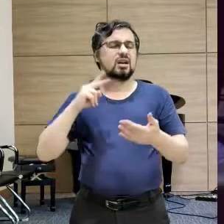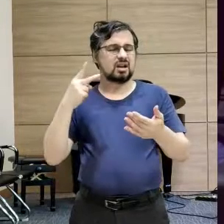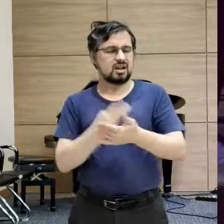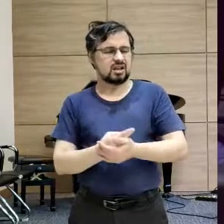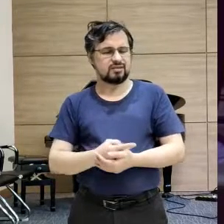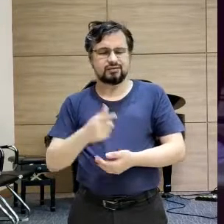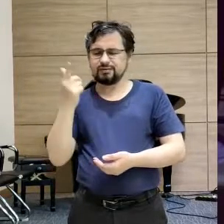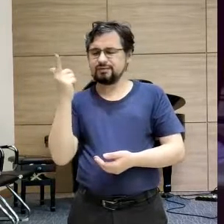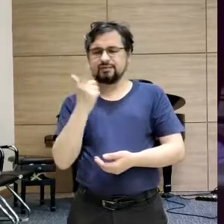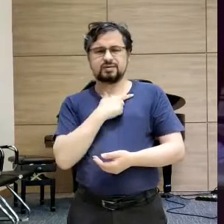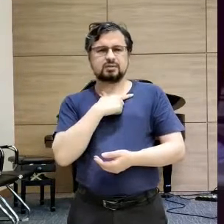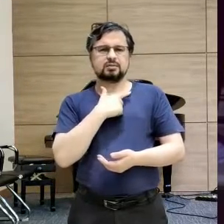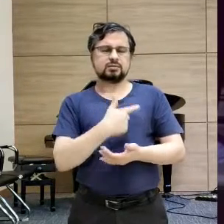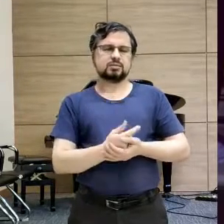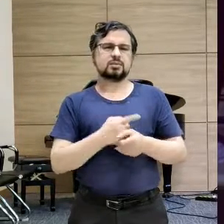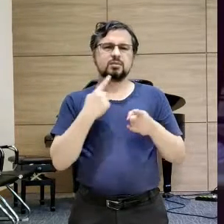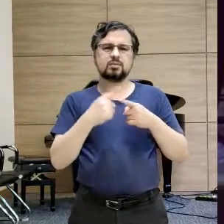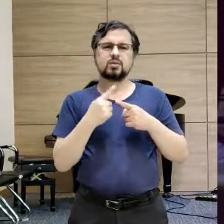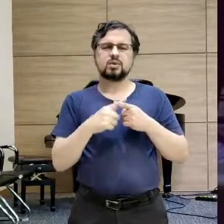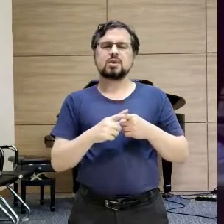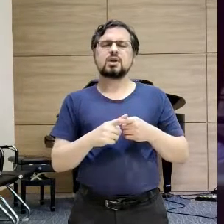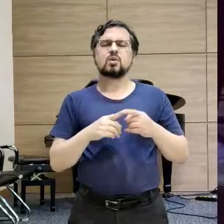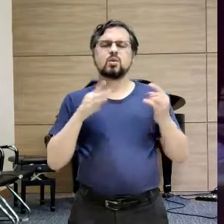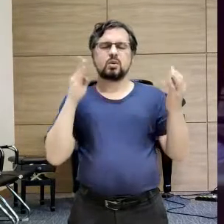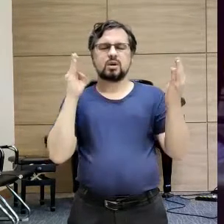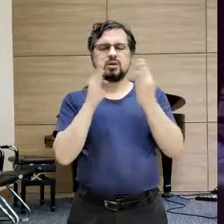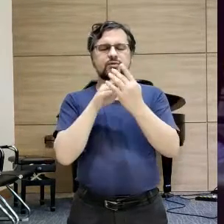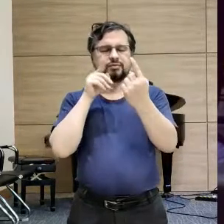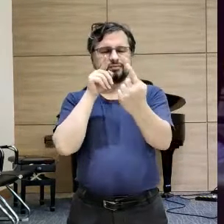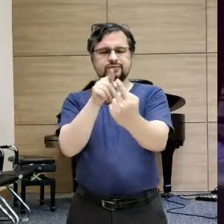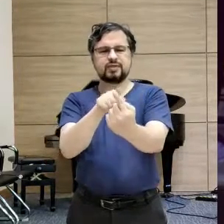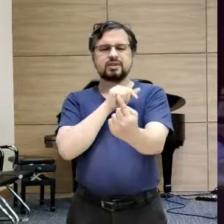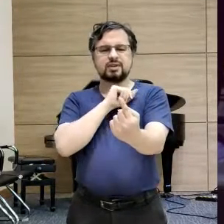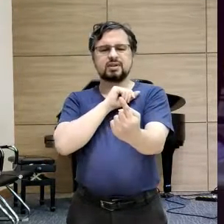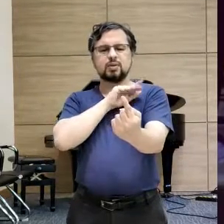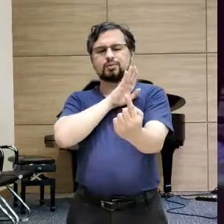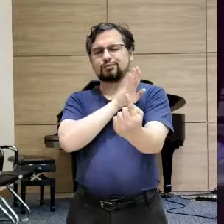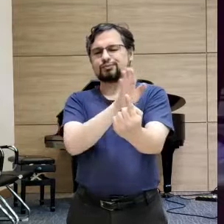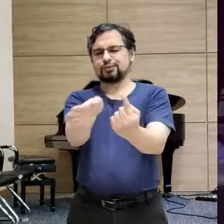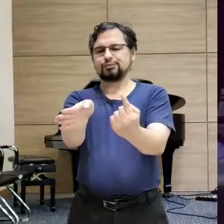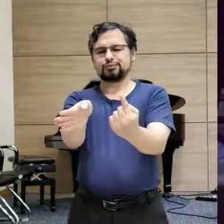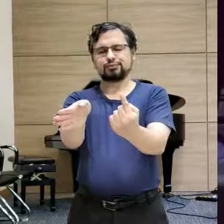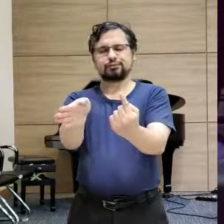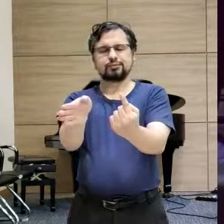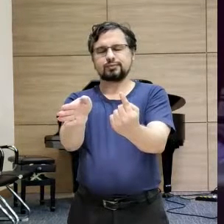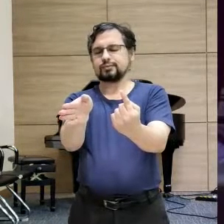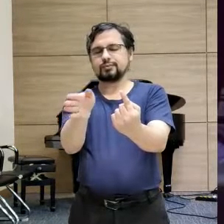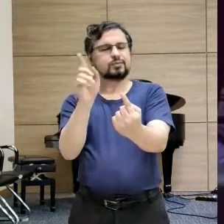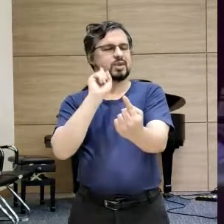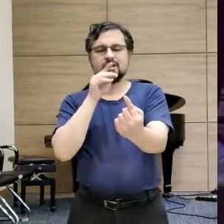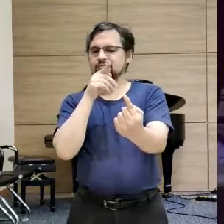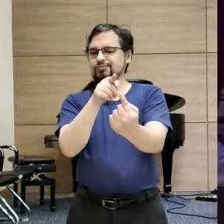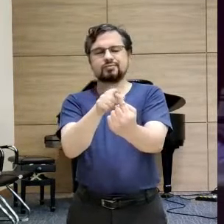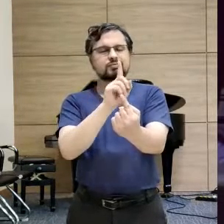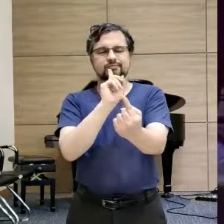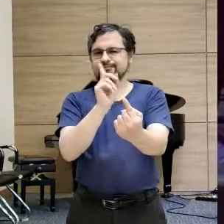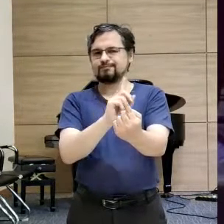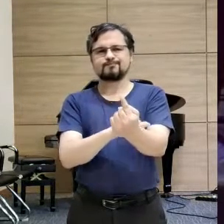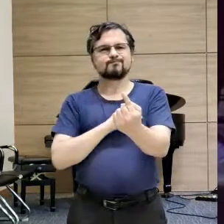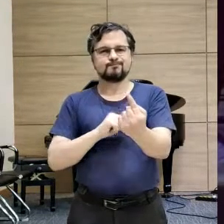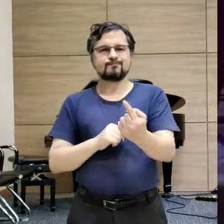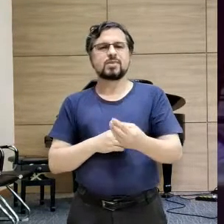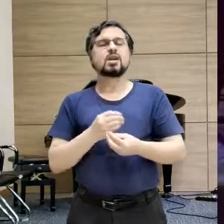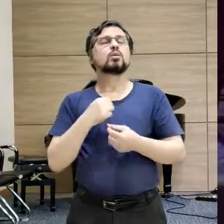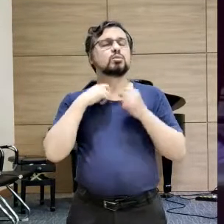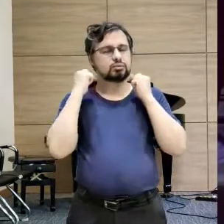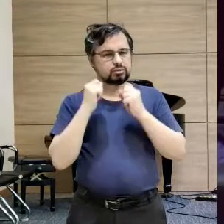feio. Porque o alvo estava à frente e quando eu desferi a minha bala, aquela que eu era perito,